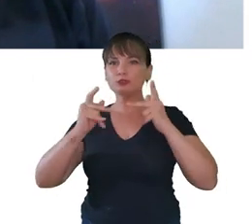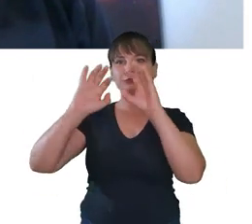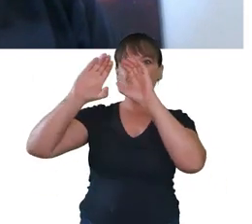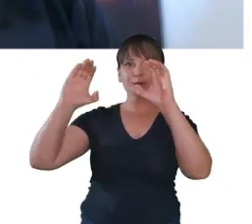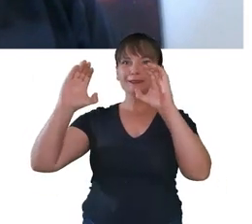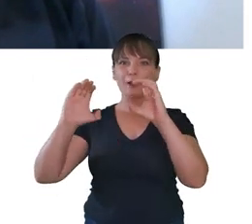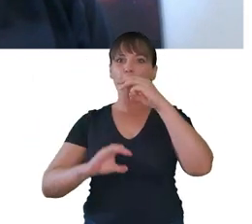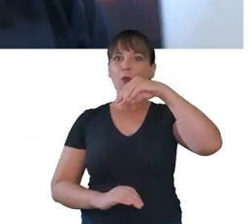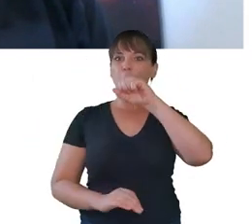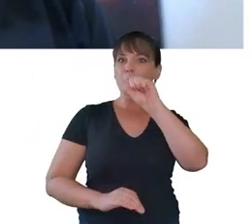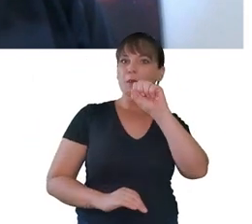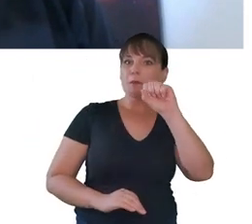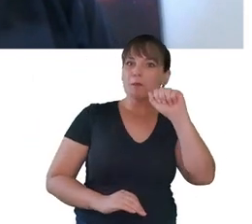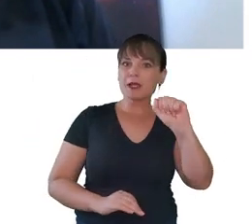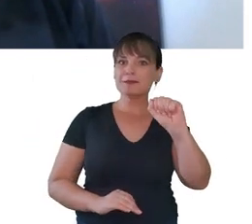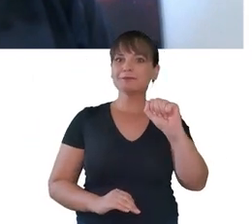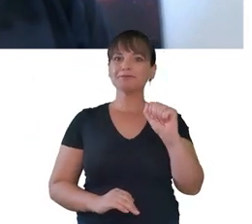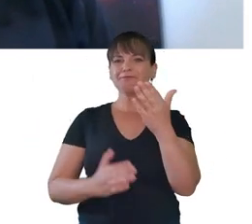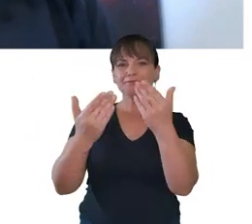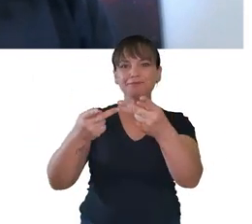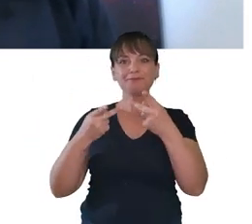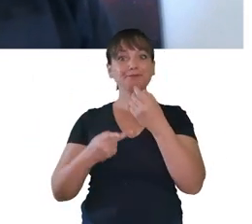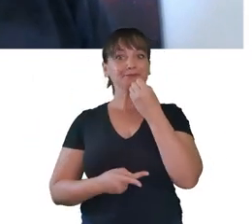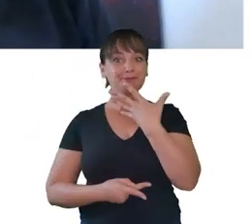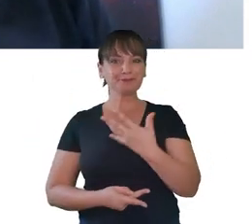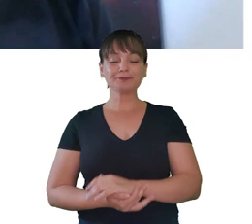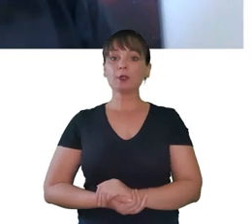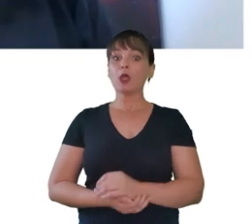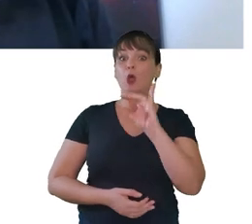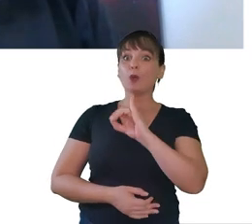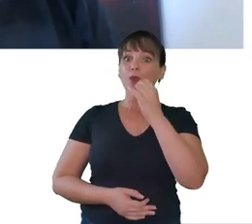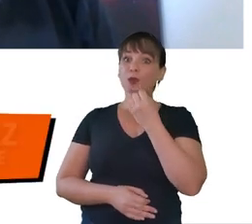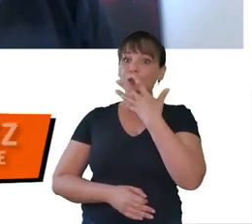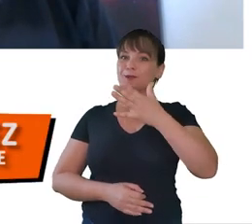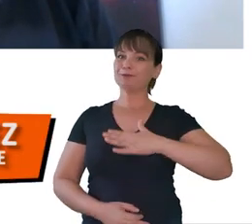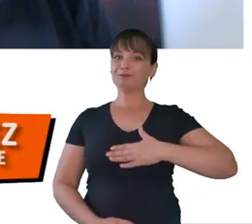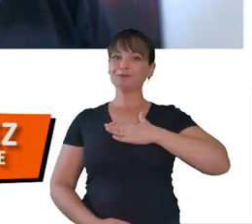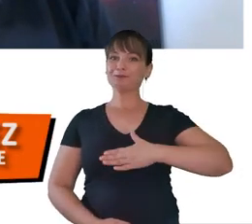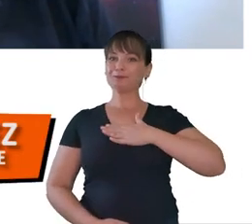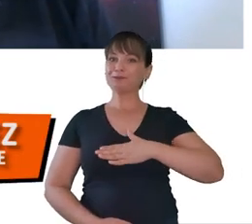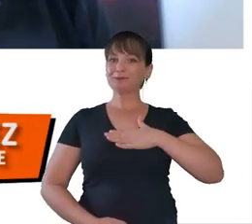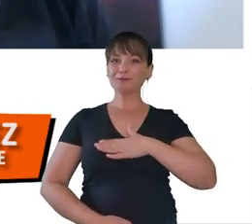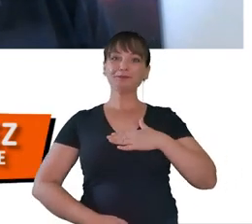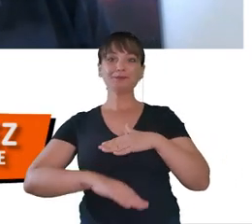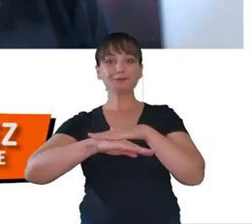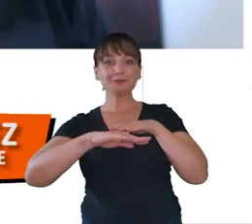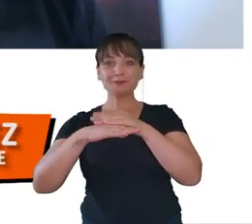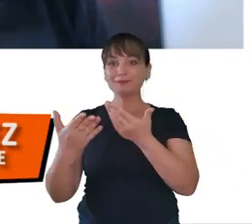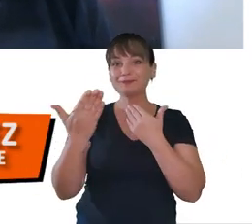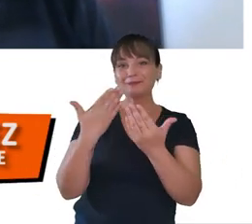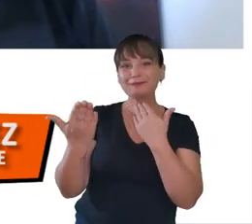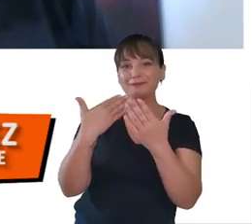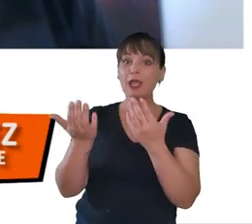curioso para aprender um pouco mais. Tudo bom? Seja bem-vindo. Tudo bem, Will, tudo bem a todos. É um prazer estar aqui falando